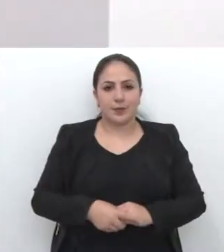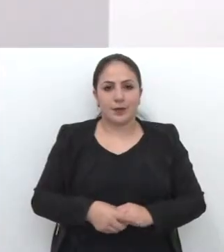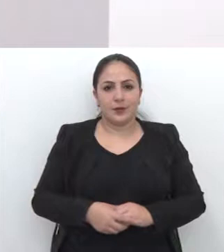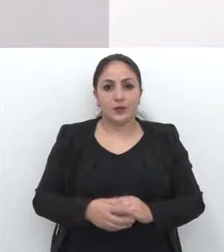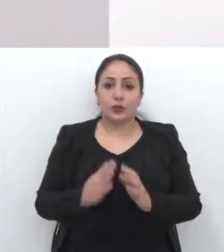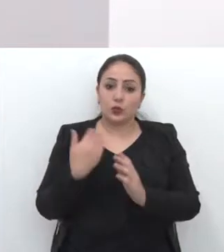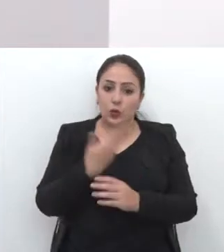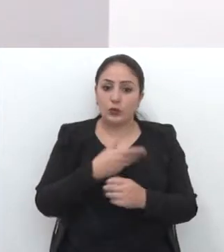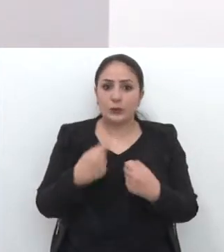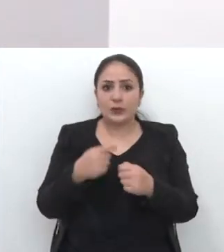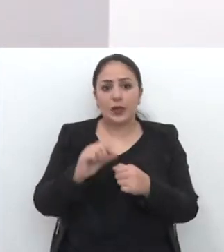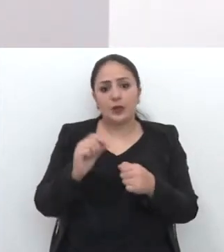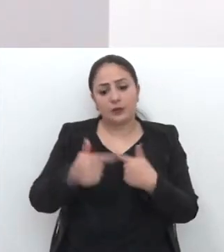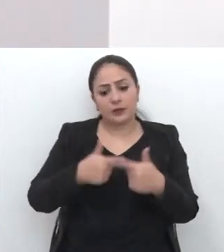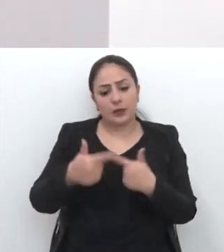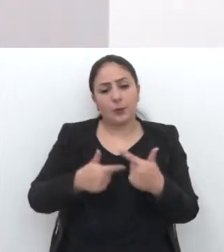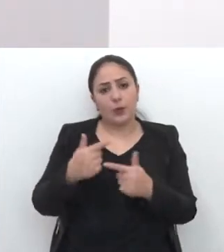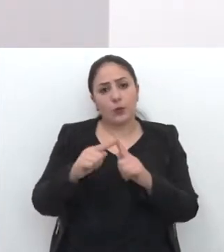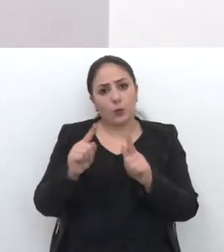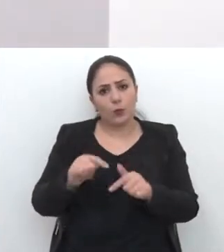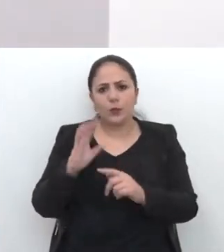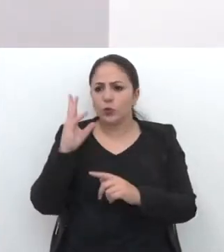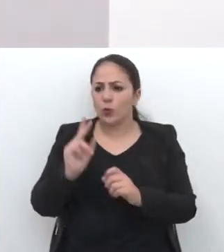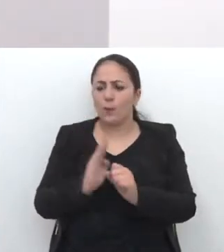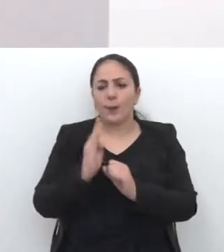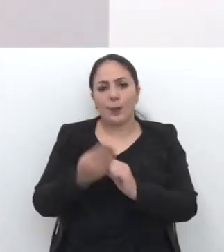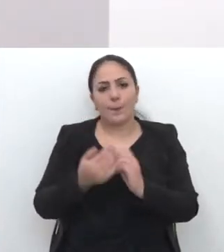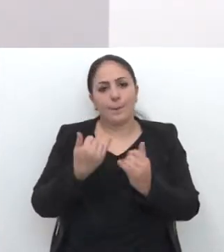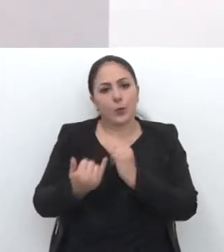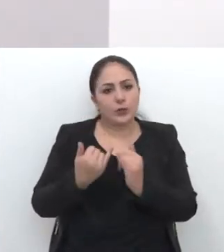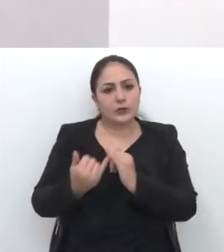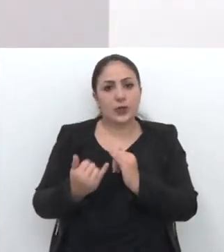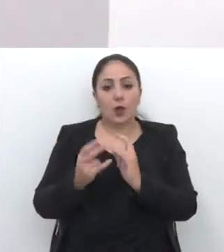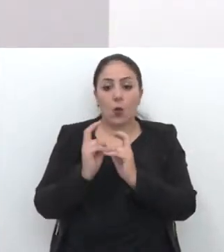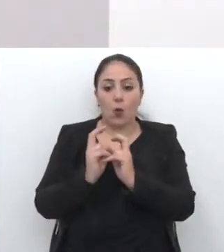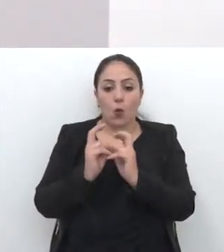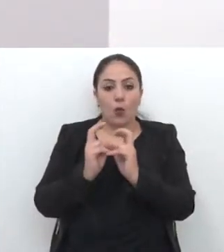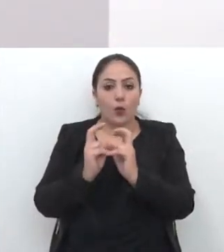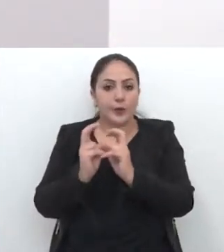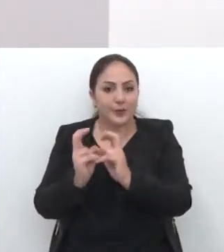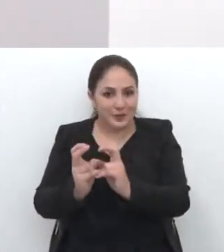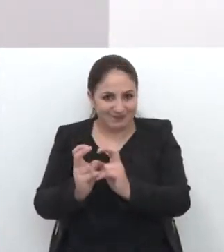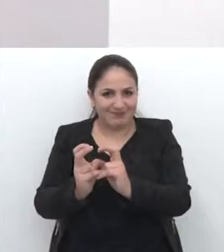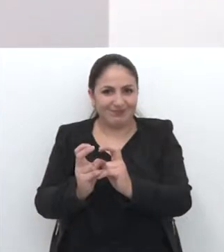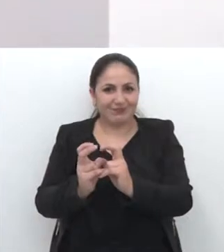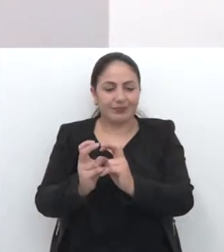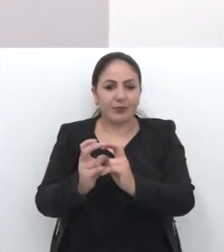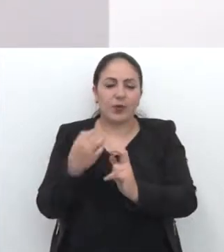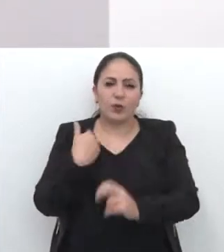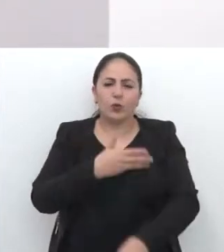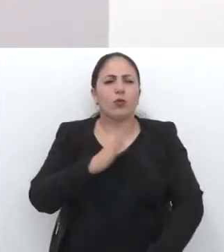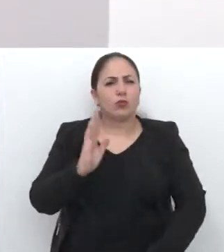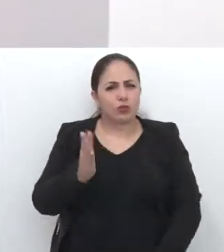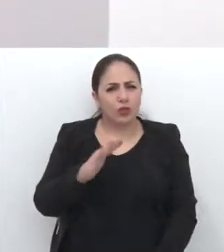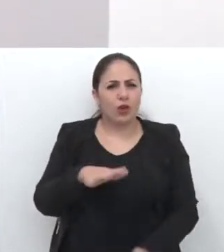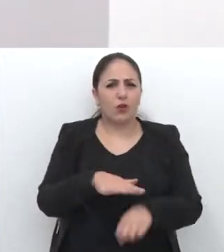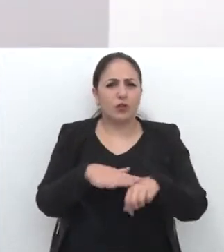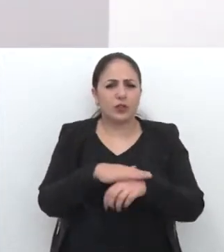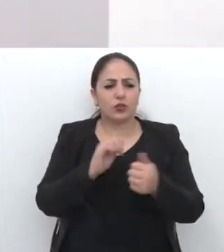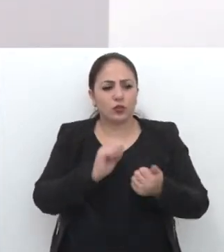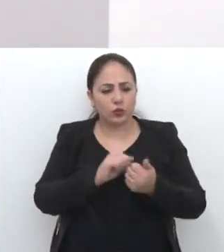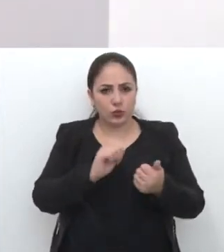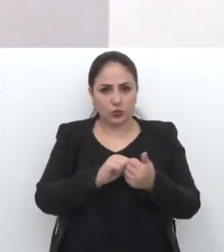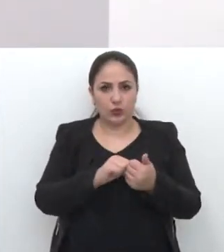que a gente vai precisar ali é a prestação de serviços públicos que tem em todos os bairros, como, por exemplo, uma linha do transporte coletivo, que nós